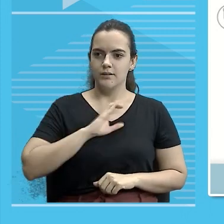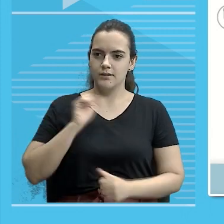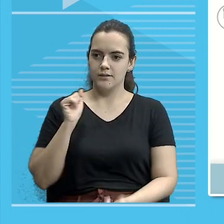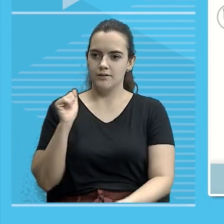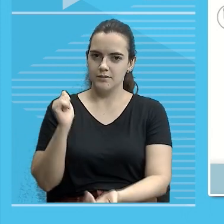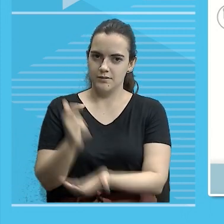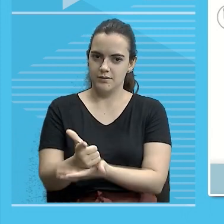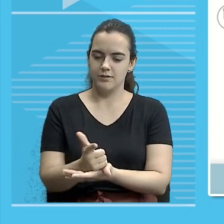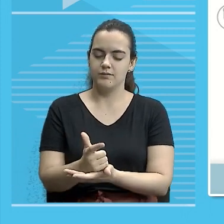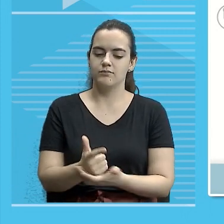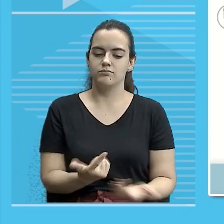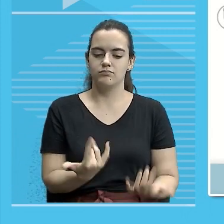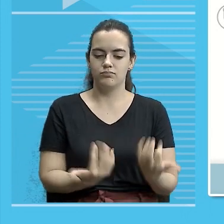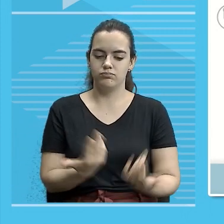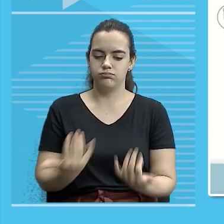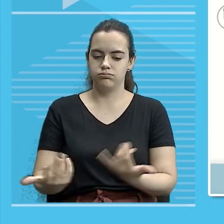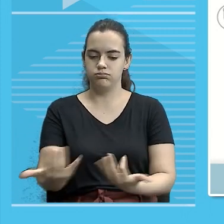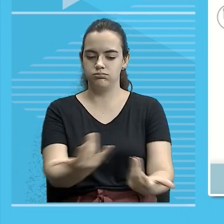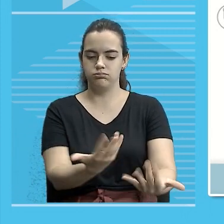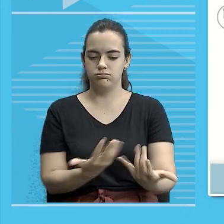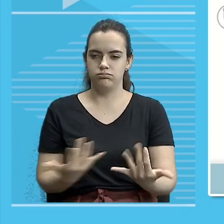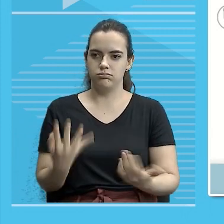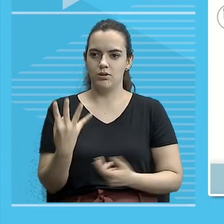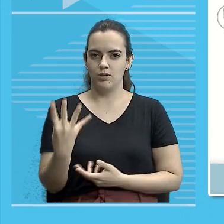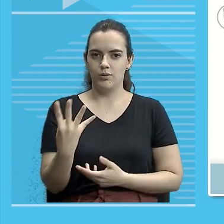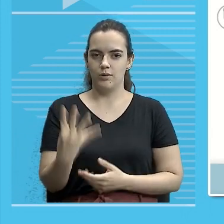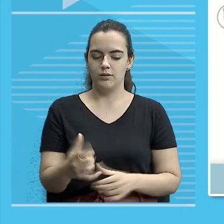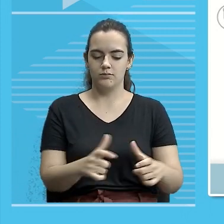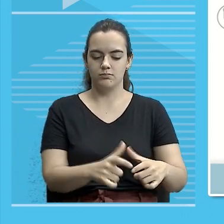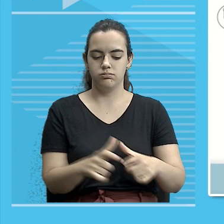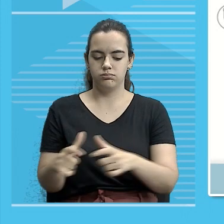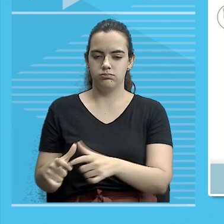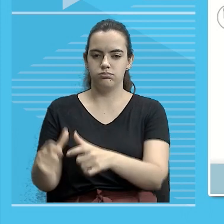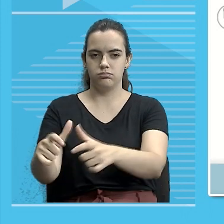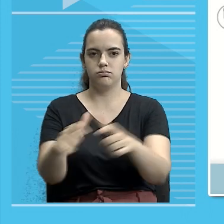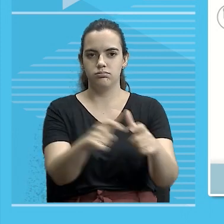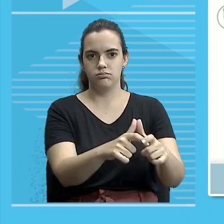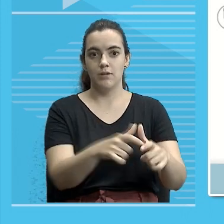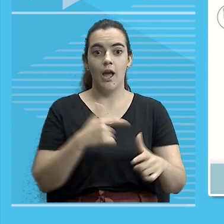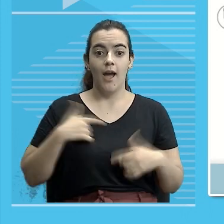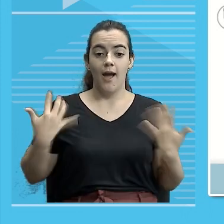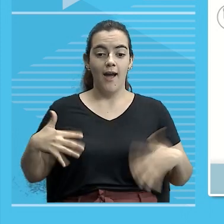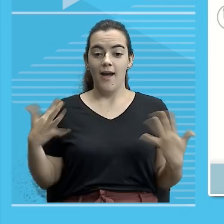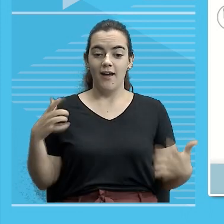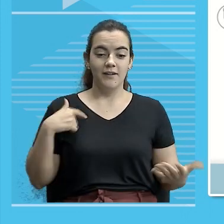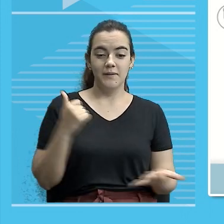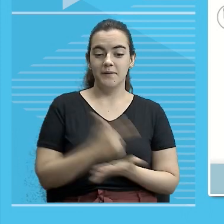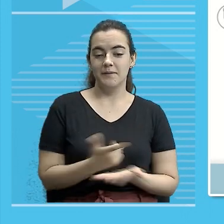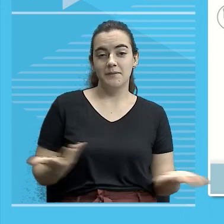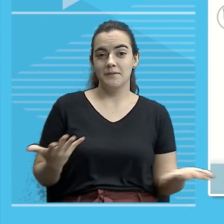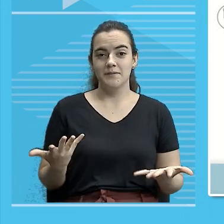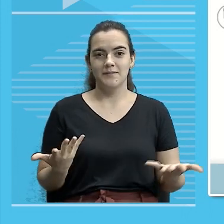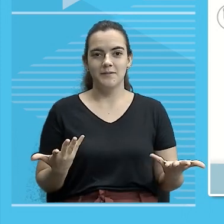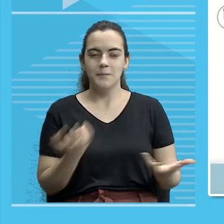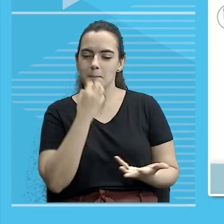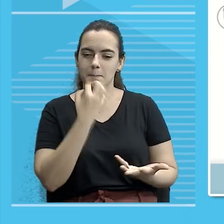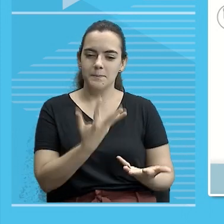bocas sei o que tal tem várias né várias qualidades